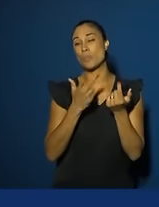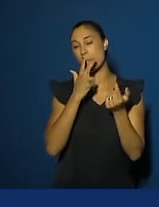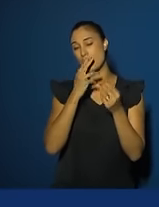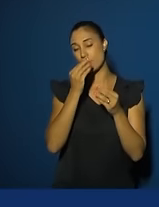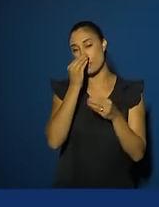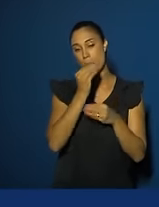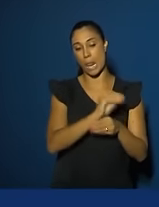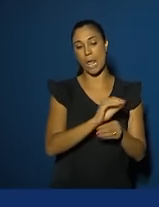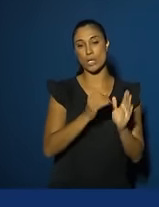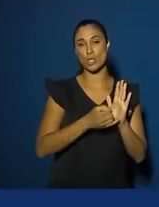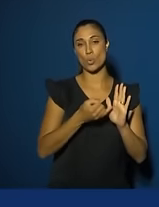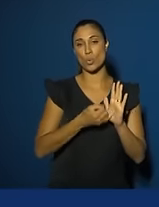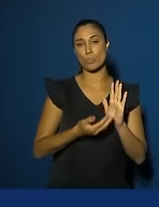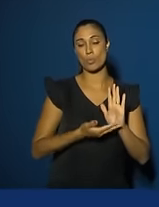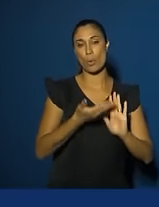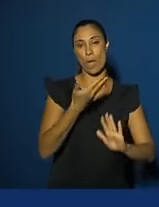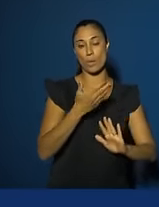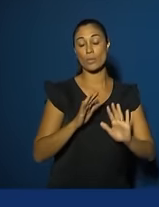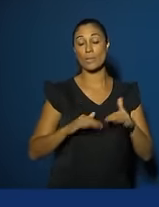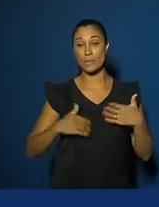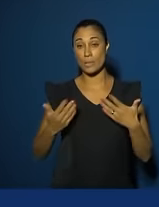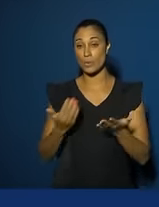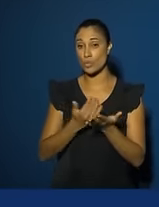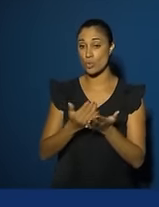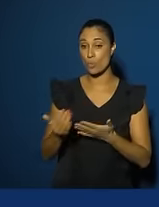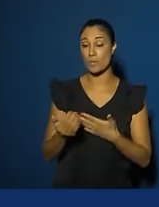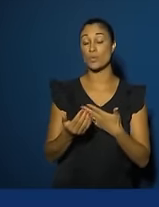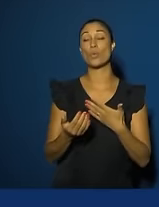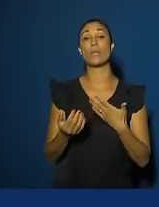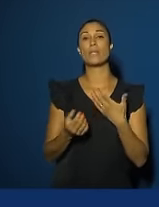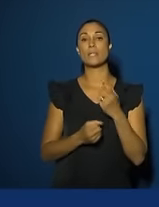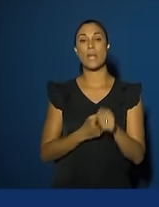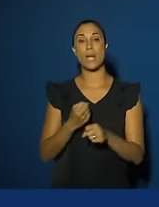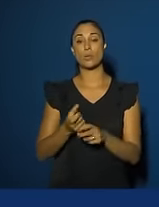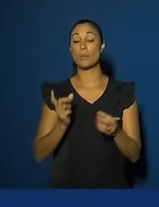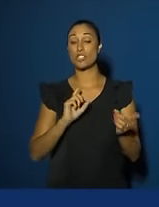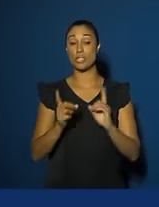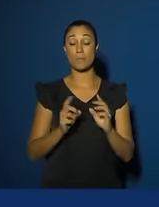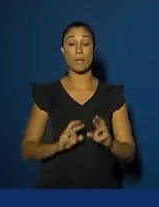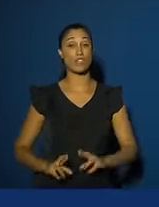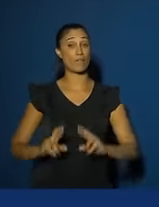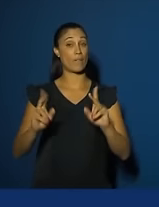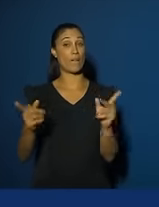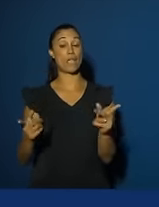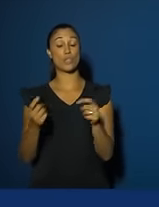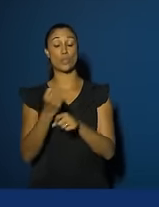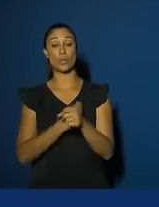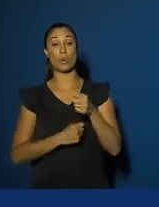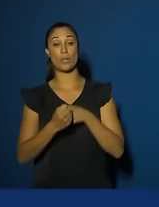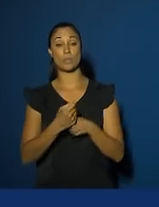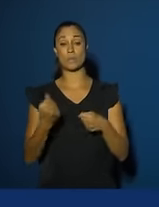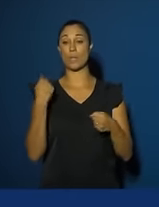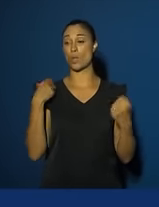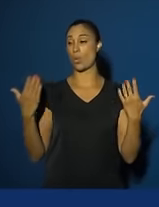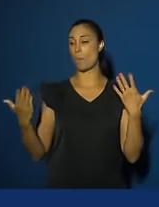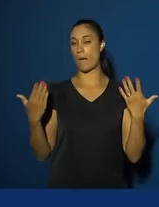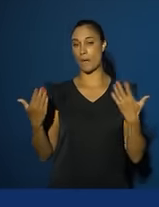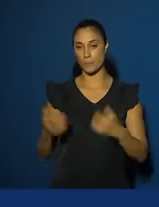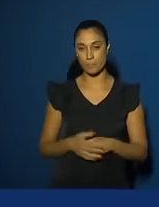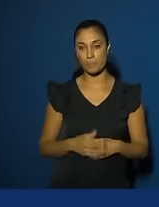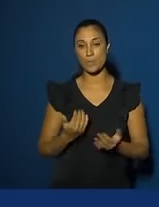lado taxa de juros muito alta a gente começa esse ano numa dinâmica completamente diferente do ano passado que a gente começa o ano